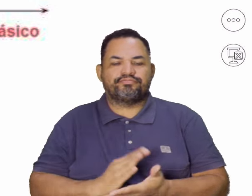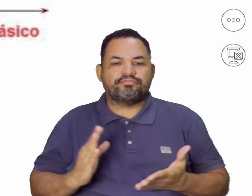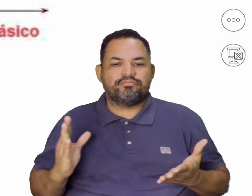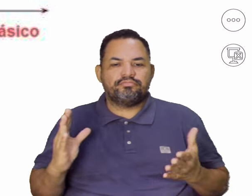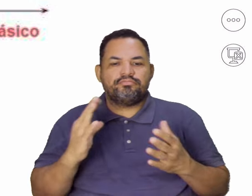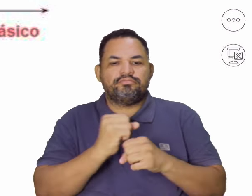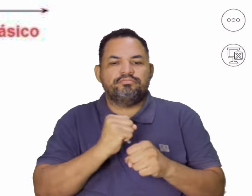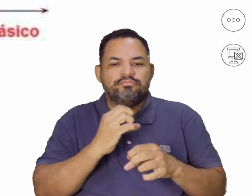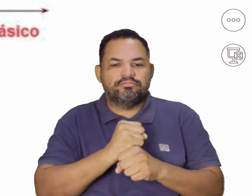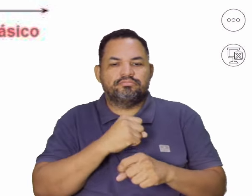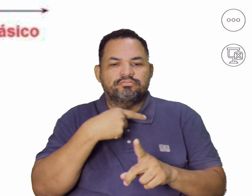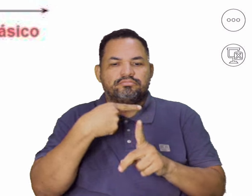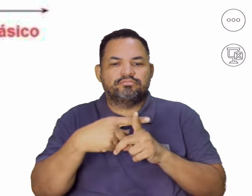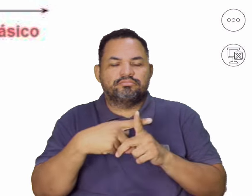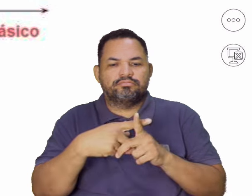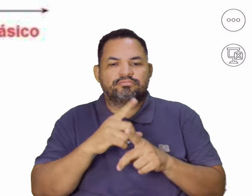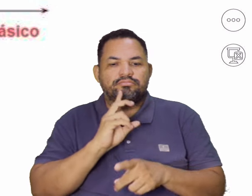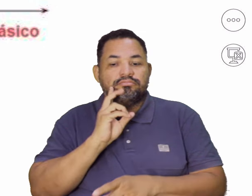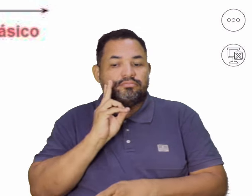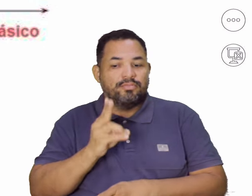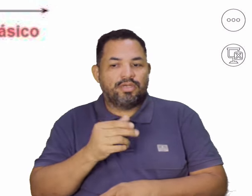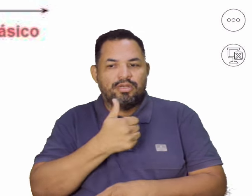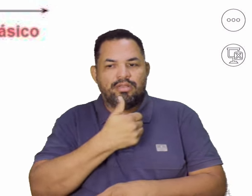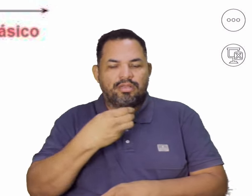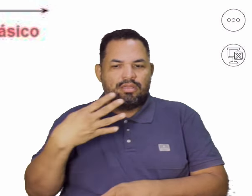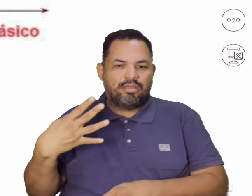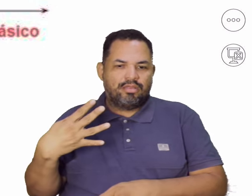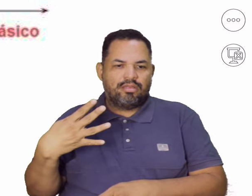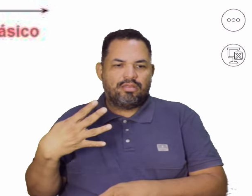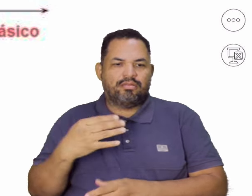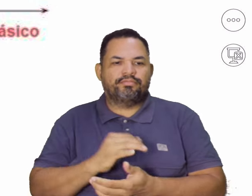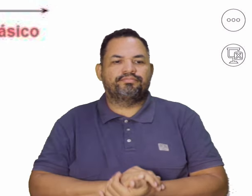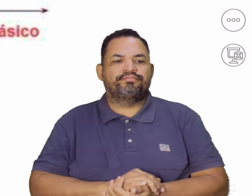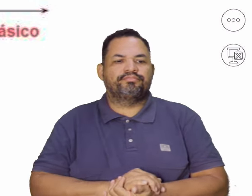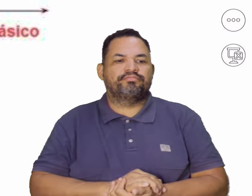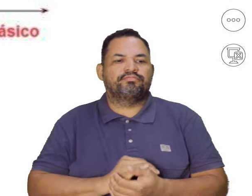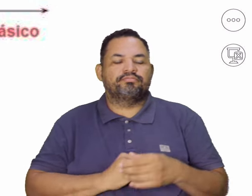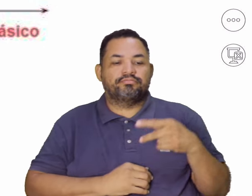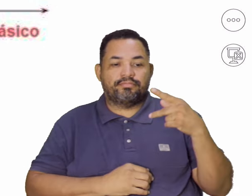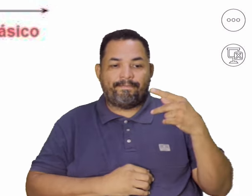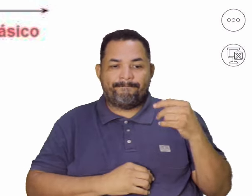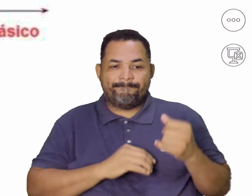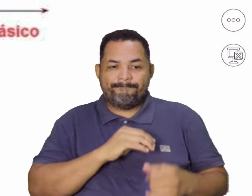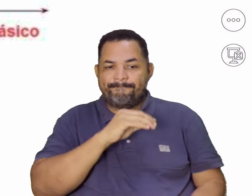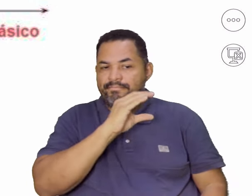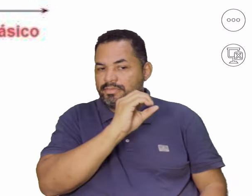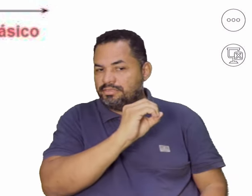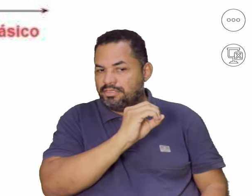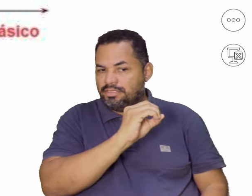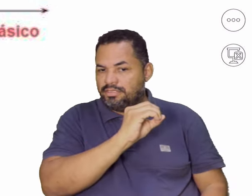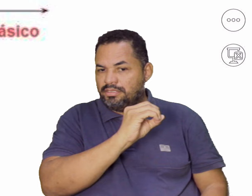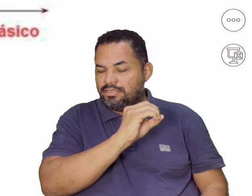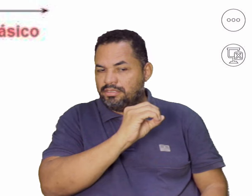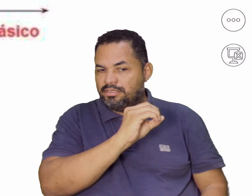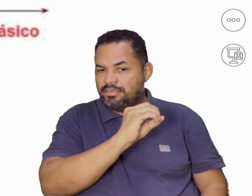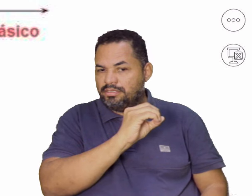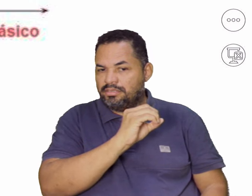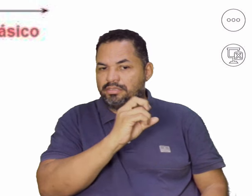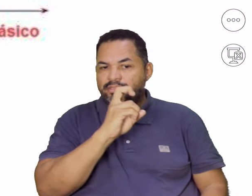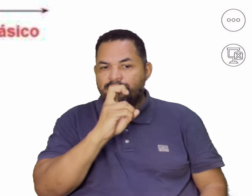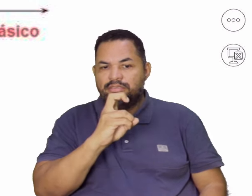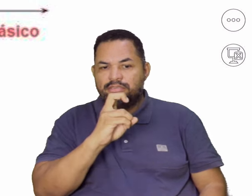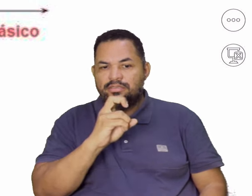tem que dar sempre 14 se o PH é 0 po é 14 se o PH for